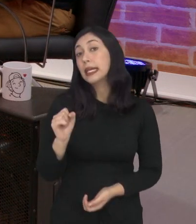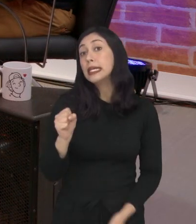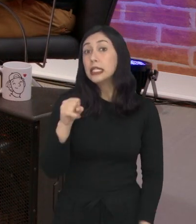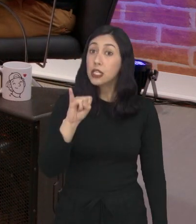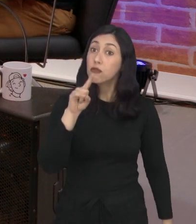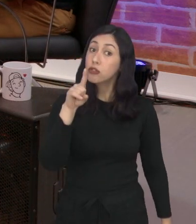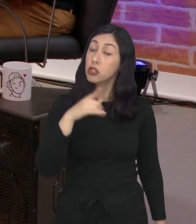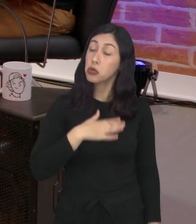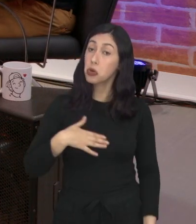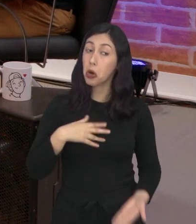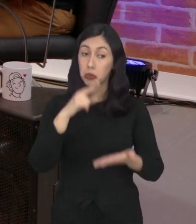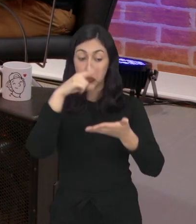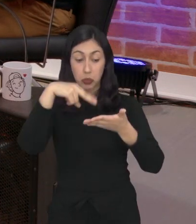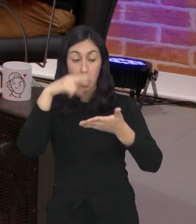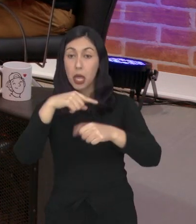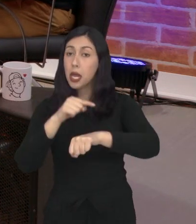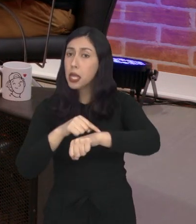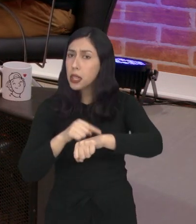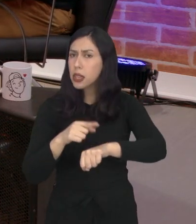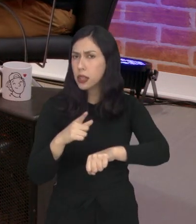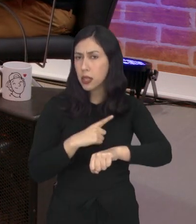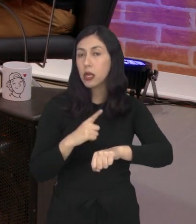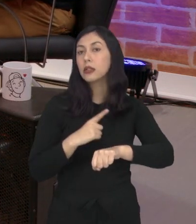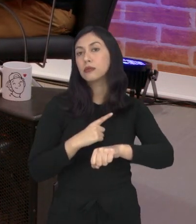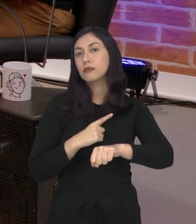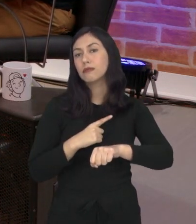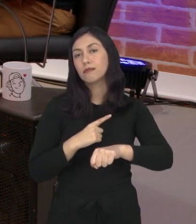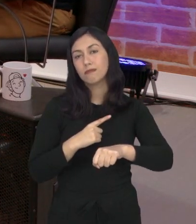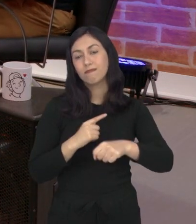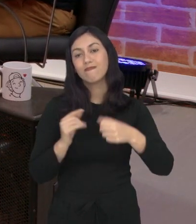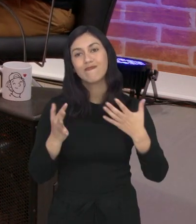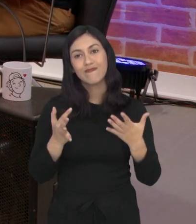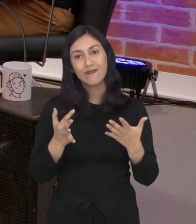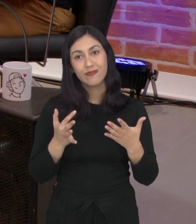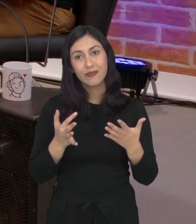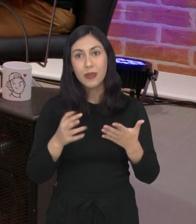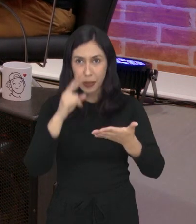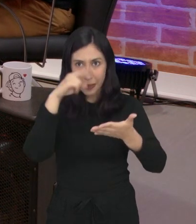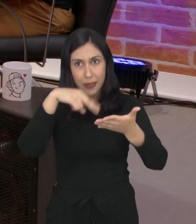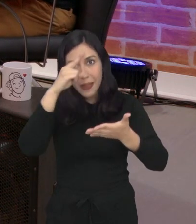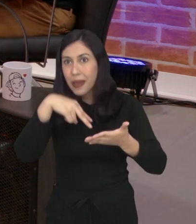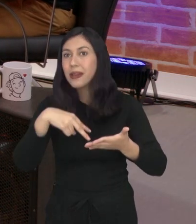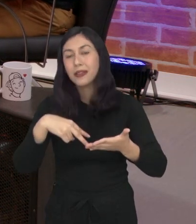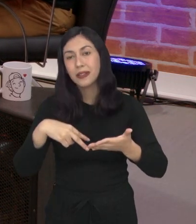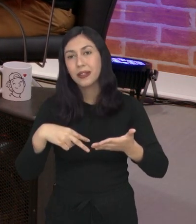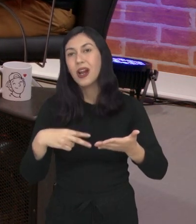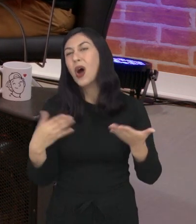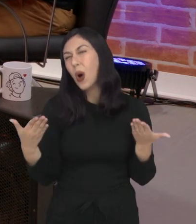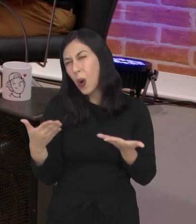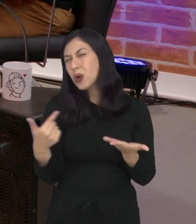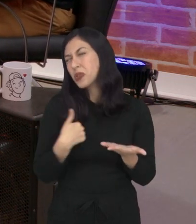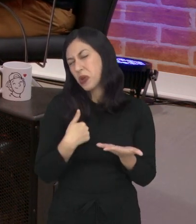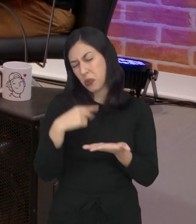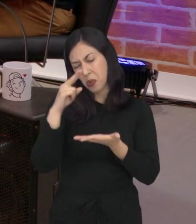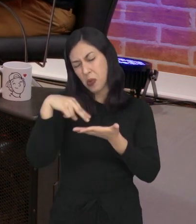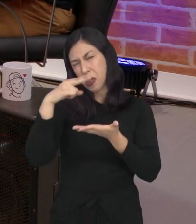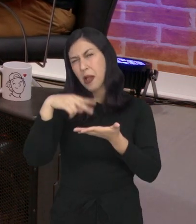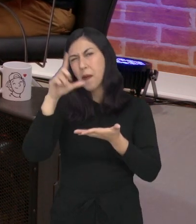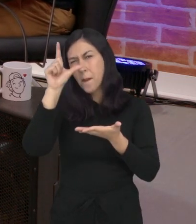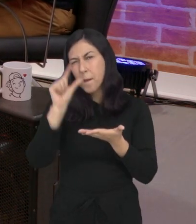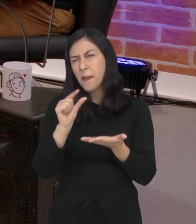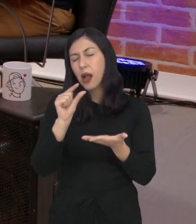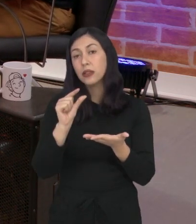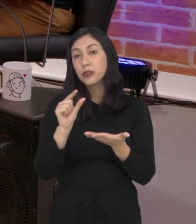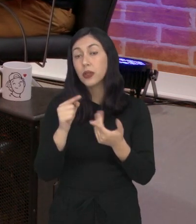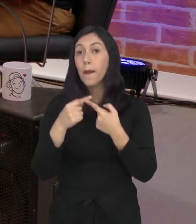ler, que tem tempo para parar pra fazer uma leitura, cara, eu indico você ler. Embora eu seja uma pessoa que hoje em dia lê muito pouco. Mas